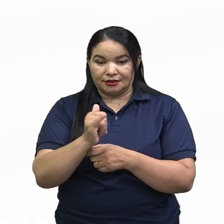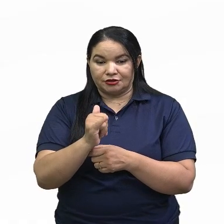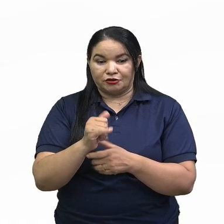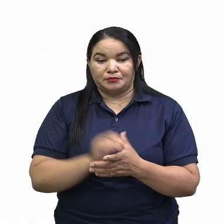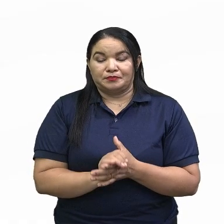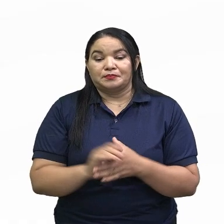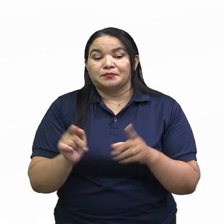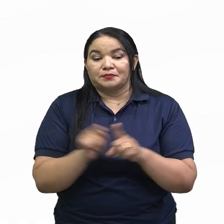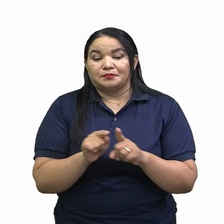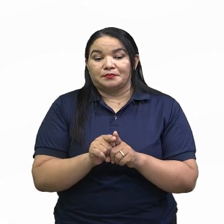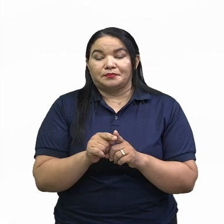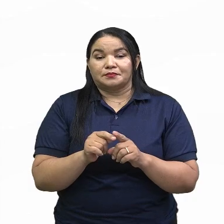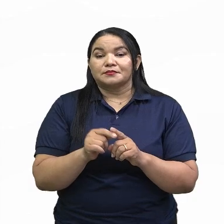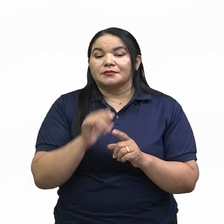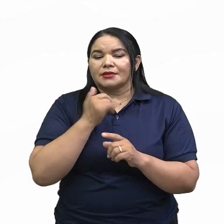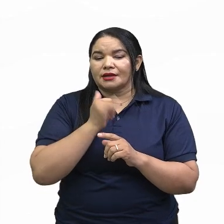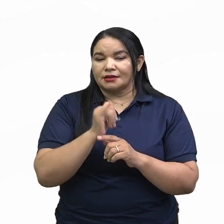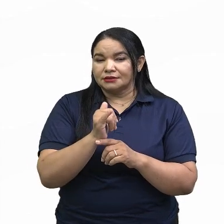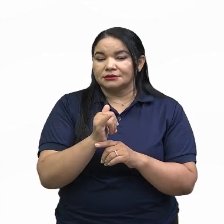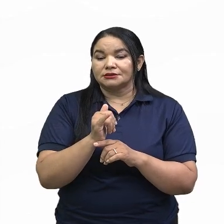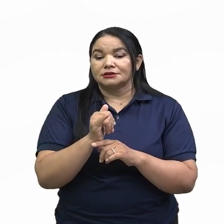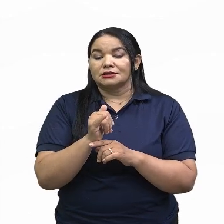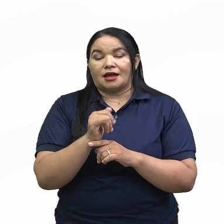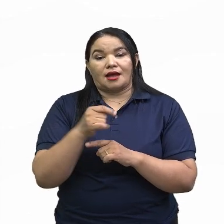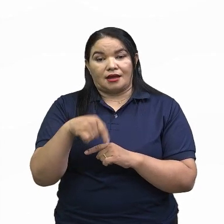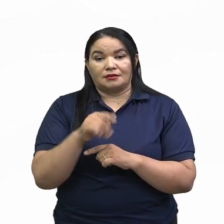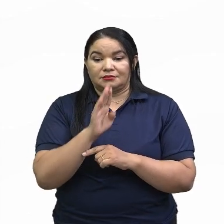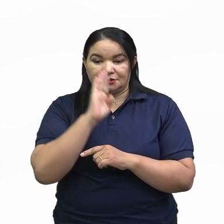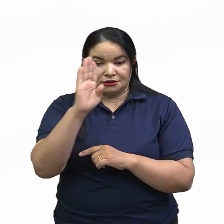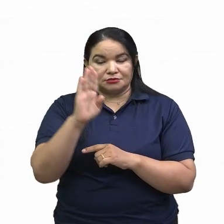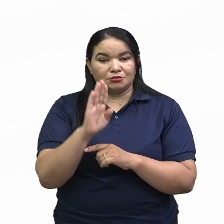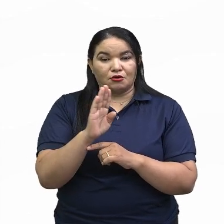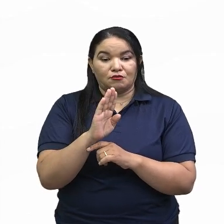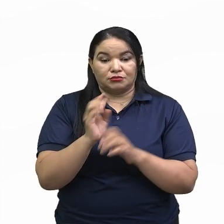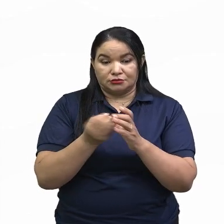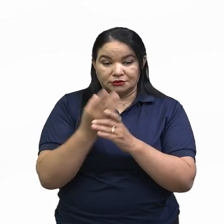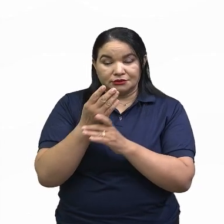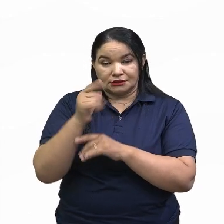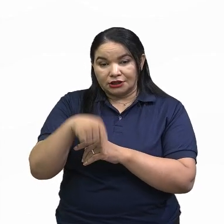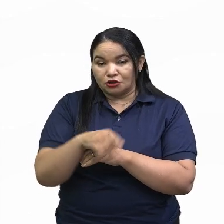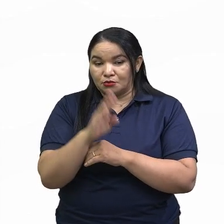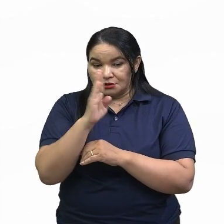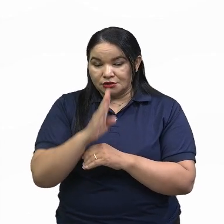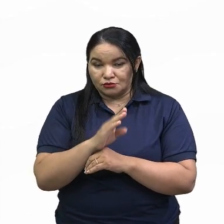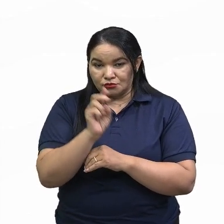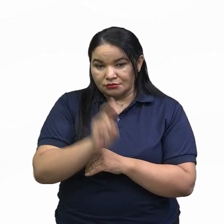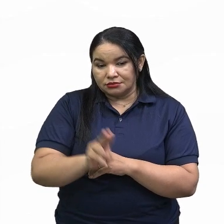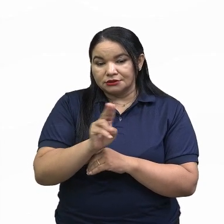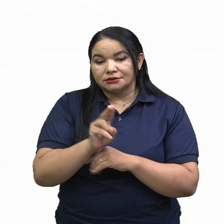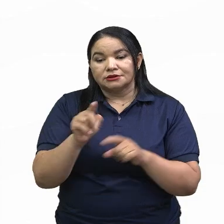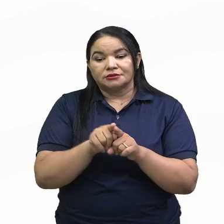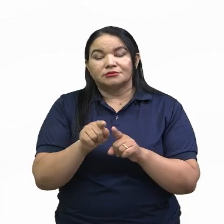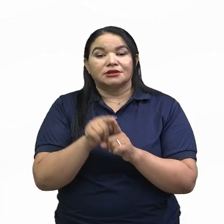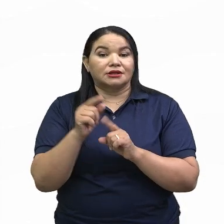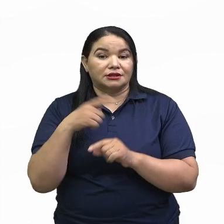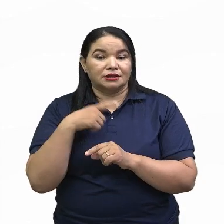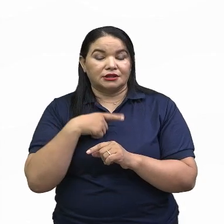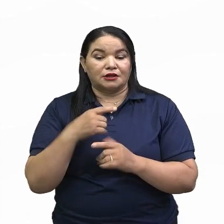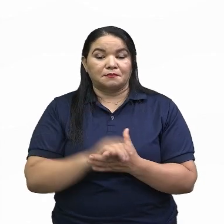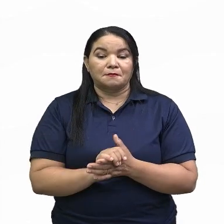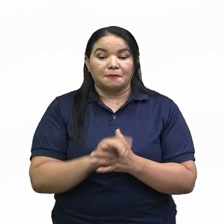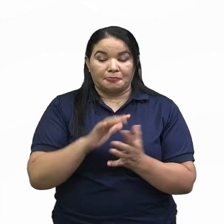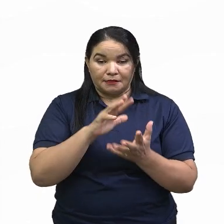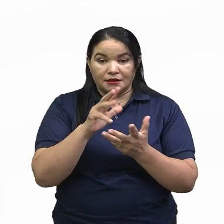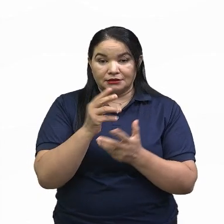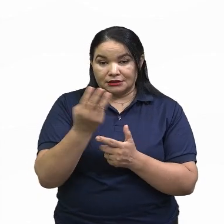hidroeletricidade é a principal forma de energia utilizada no Brasil e é a terceira no mundo. Embora se utilize uma fonte renovável e seja considerada